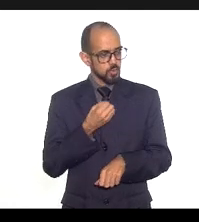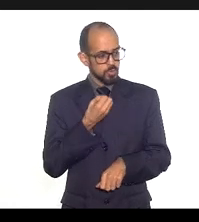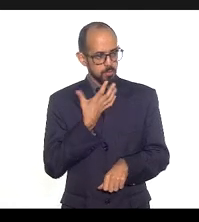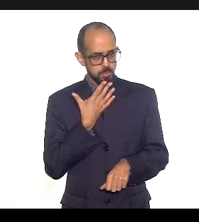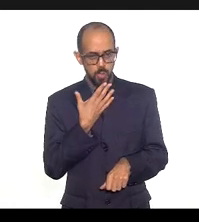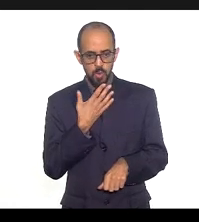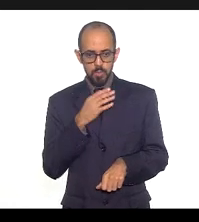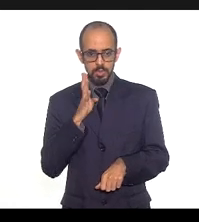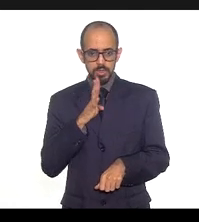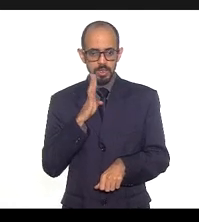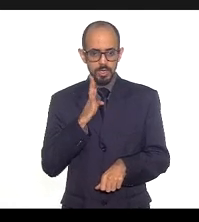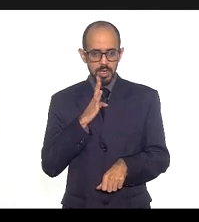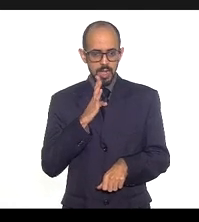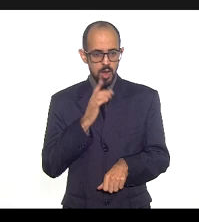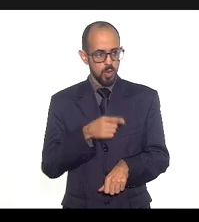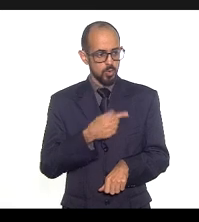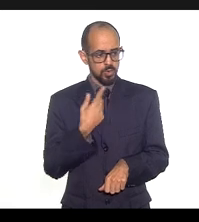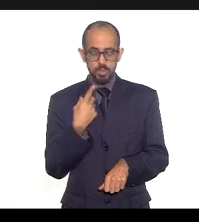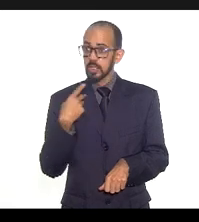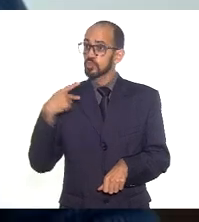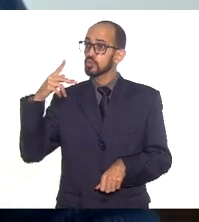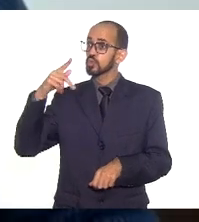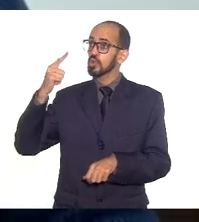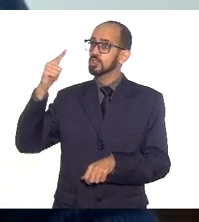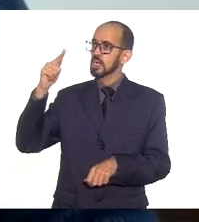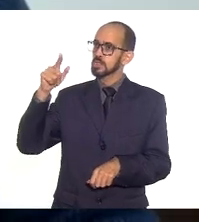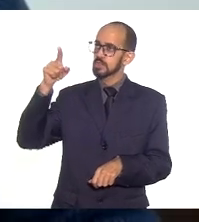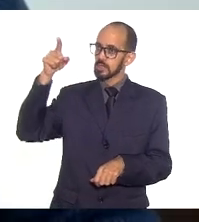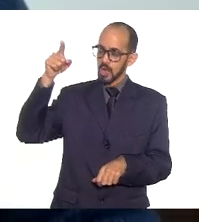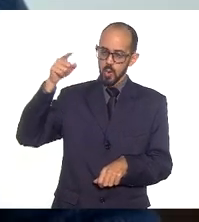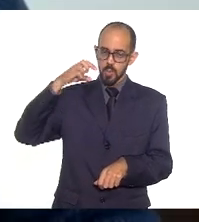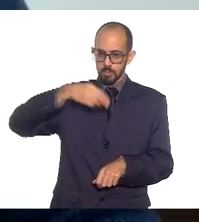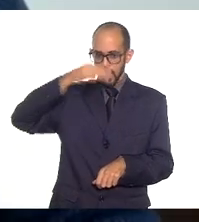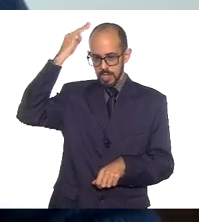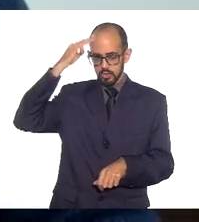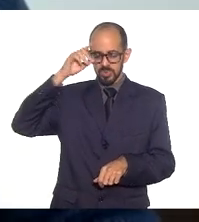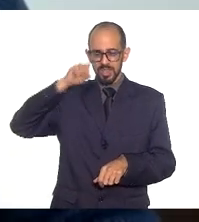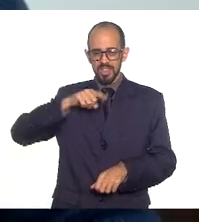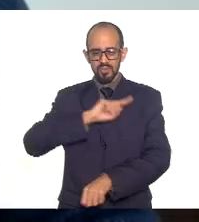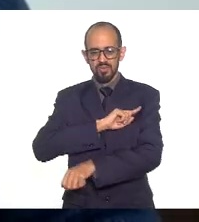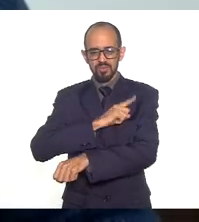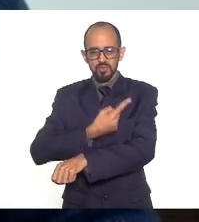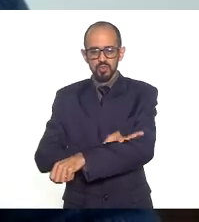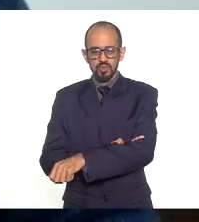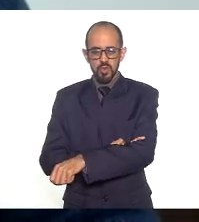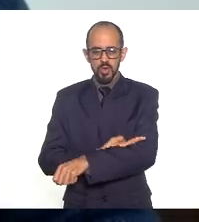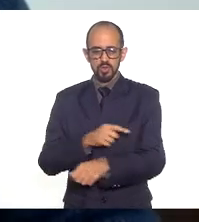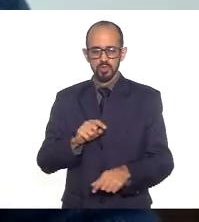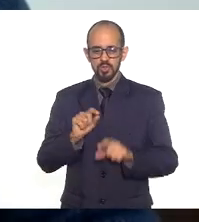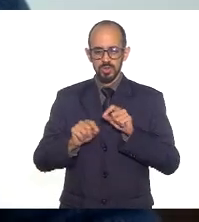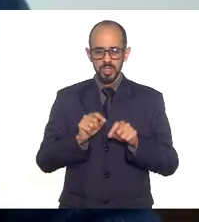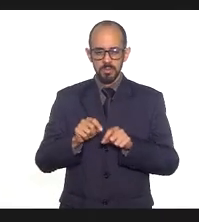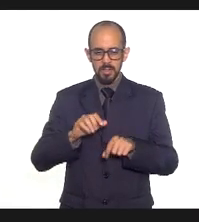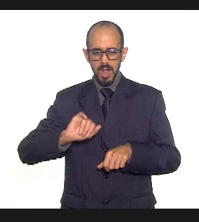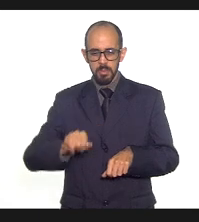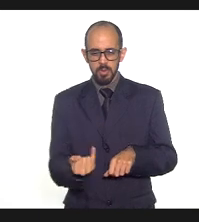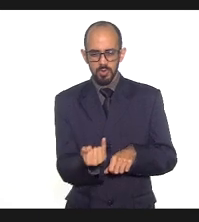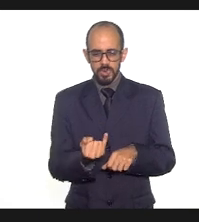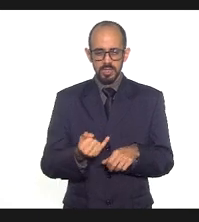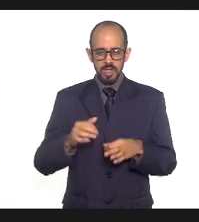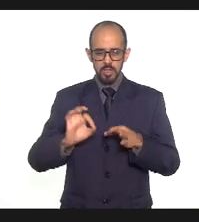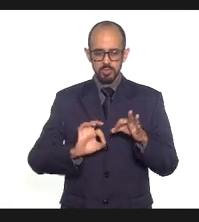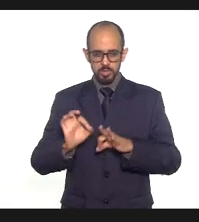Márcio? Que na tua gestão na CCJ a gente tem seguido, de fazer um esforço válido para aproveitar... Salvar os projetos.